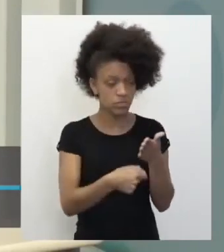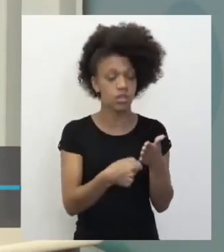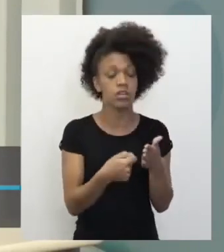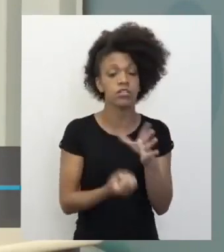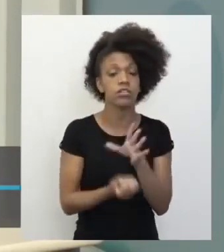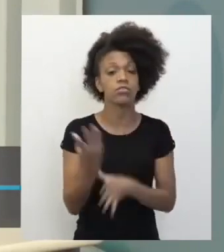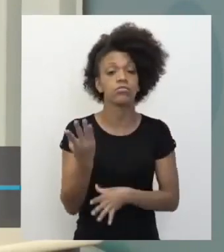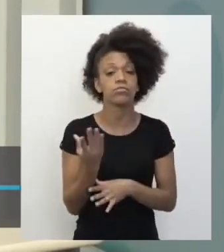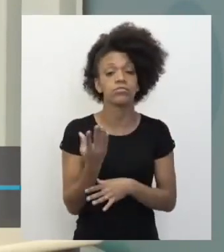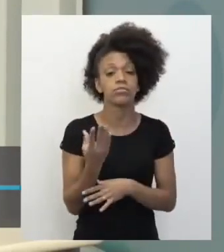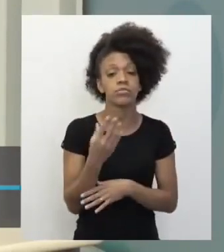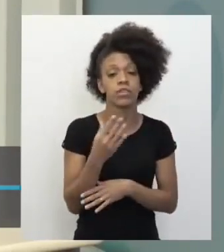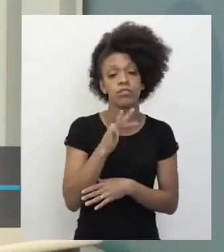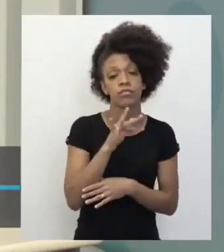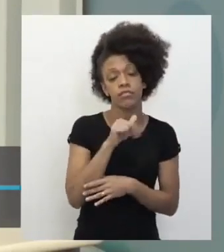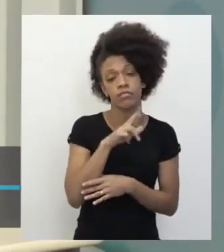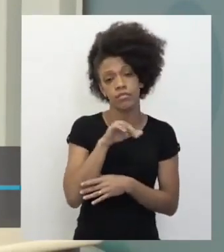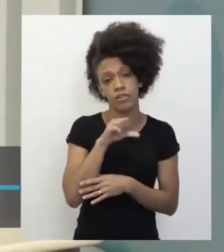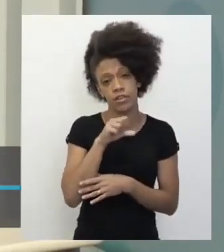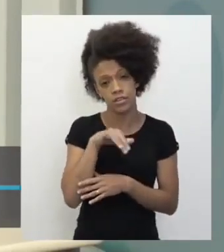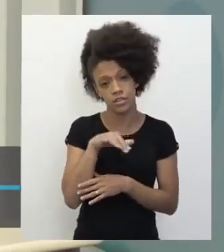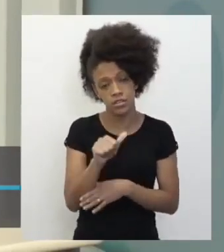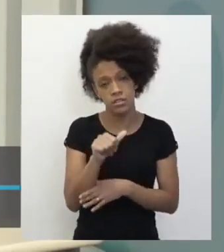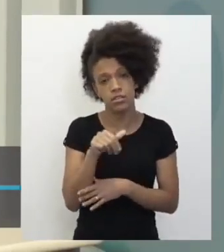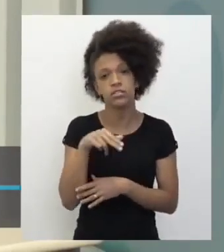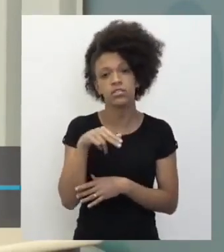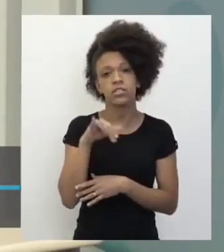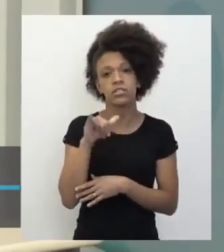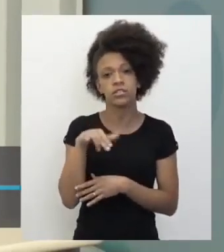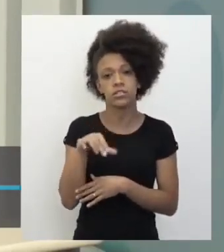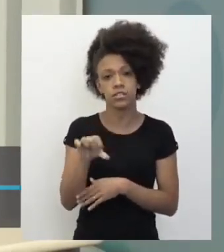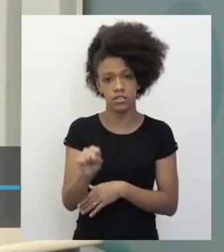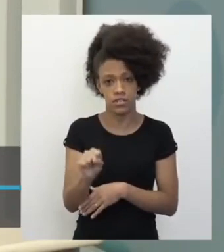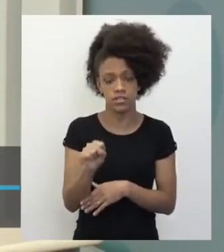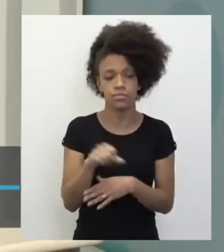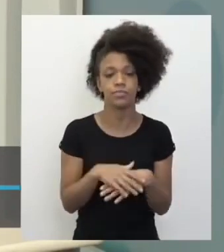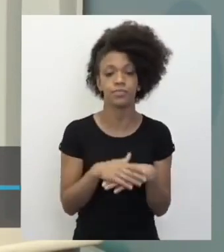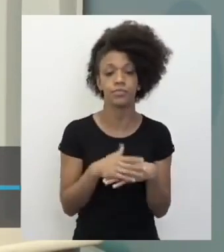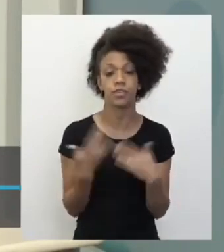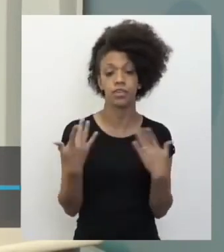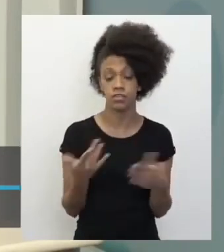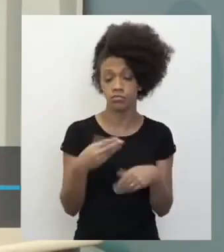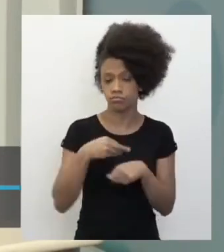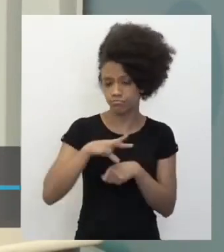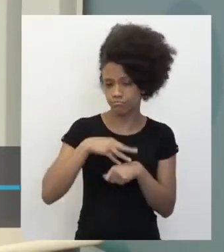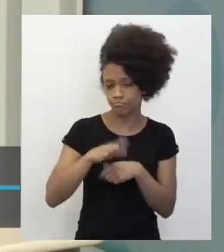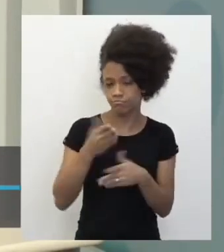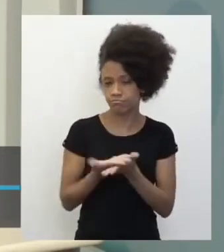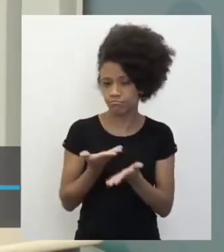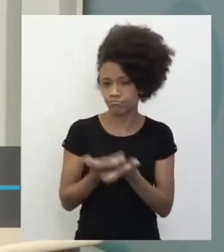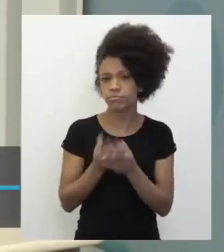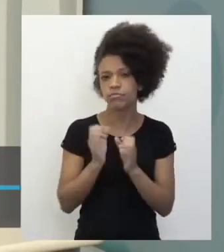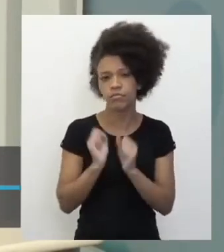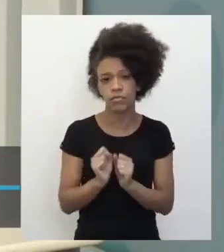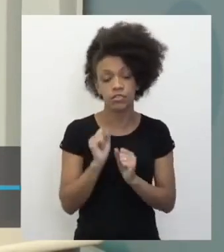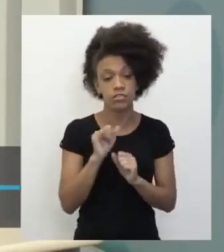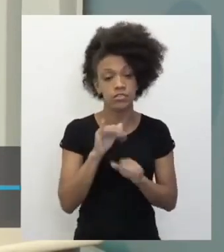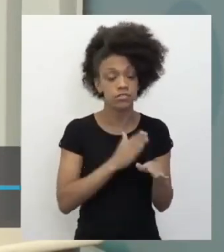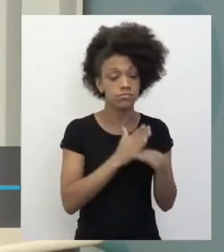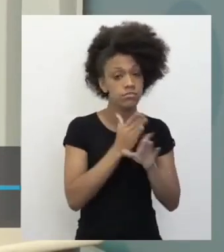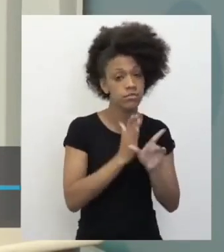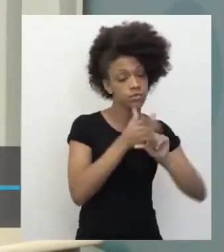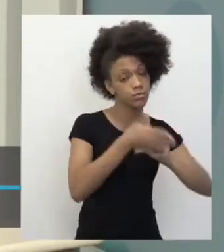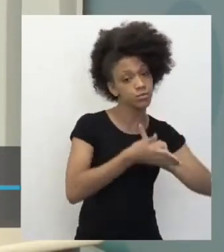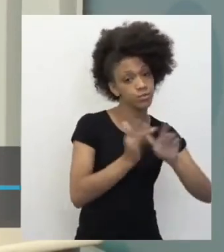chamada A Farsa de Inês Pereira. Essa farsa, a professora falou agora há pouco do spoiler da aula, que você pode ter se você entrar no